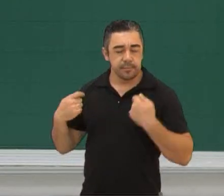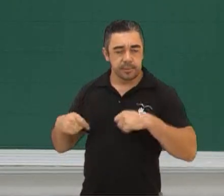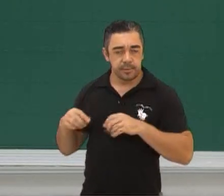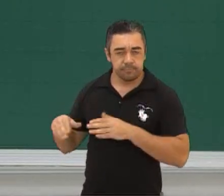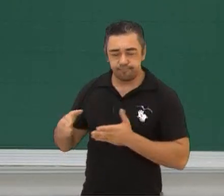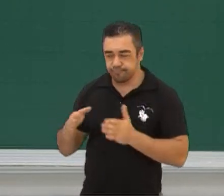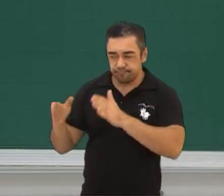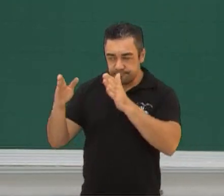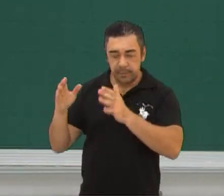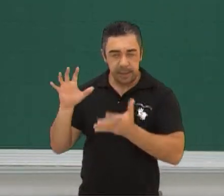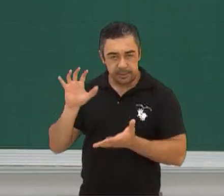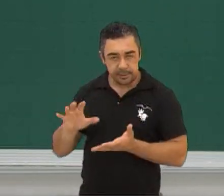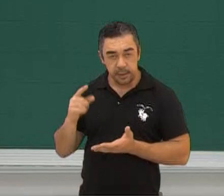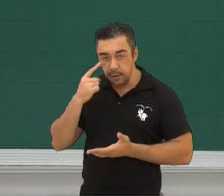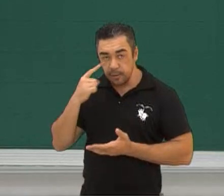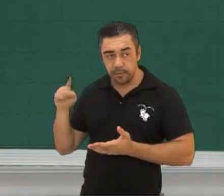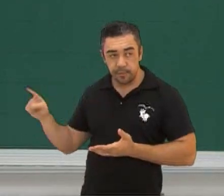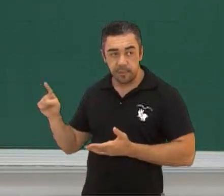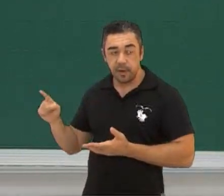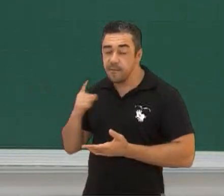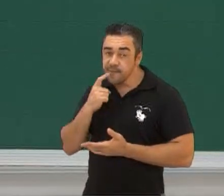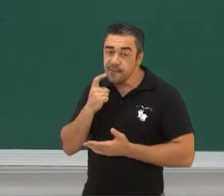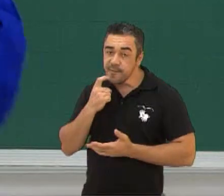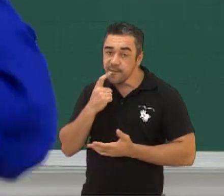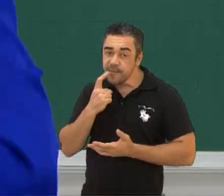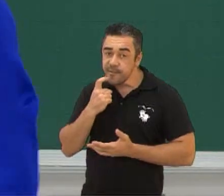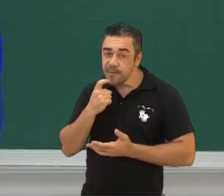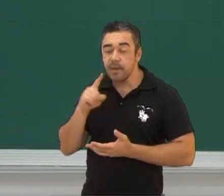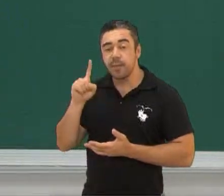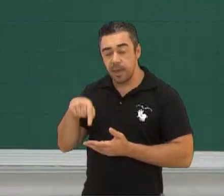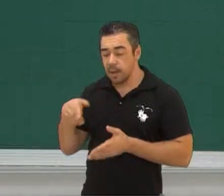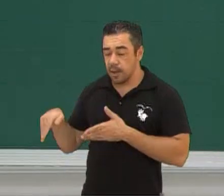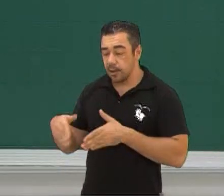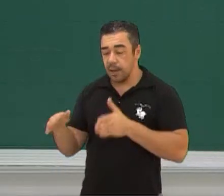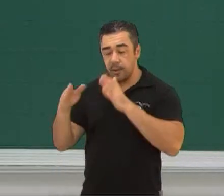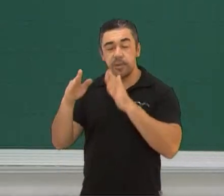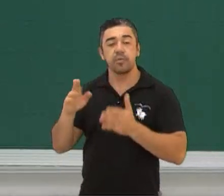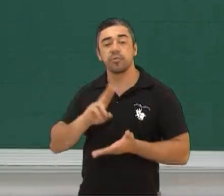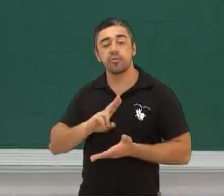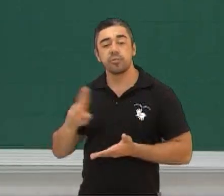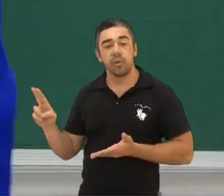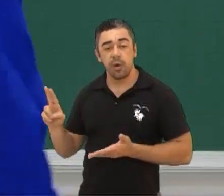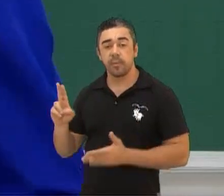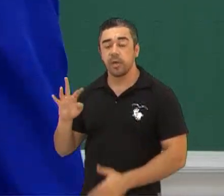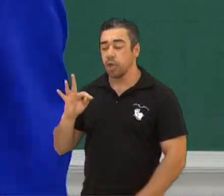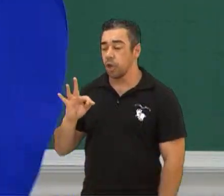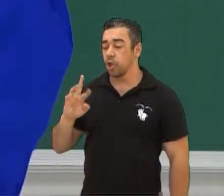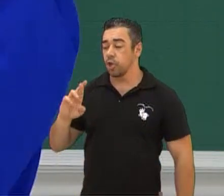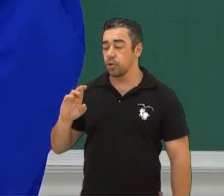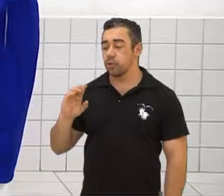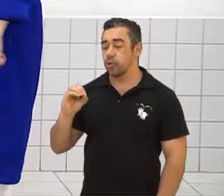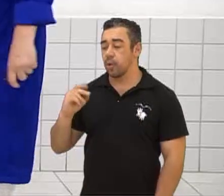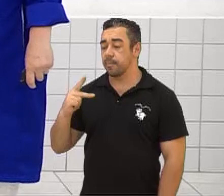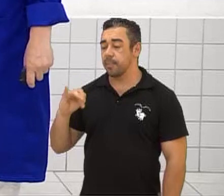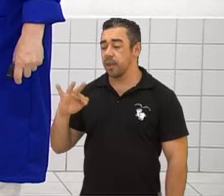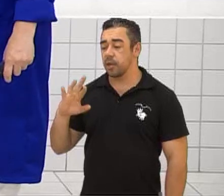E aqui, neste caminho que está pela linha vermelha, nós vamos ter o caminho chamado do caminho dos tropeiros, né, professor? Isso. Você que está aí